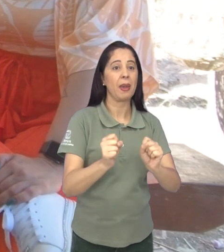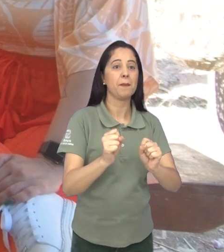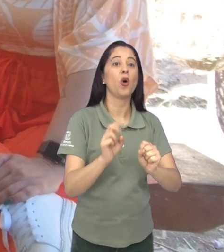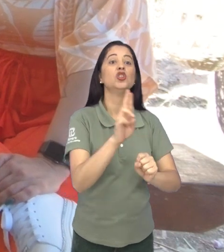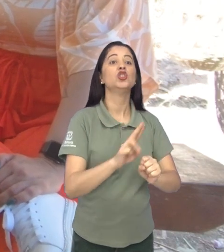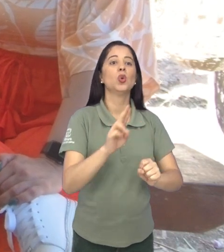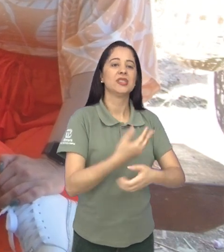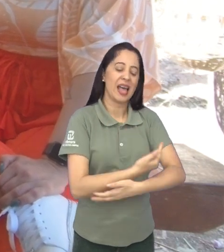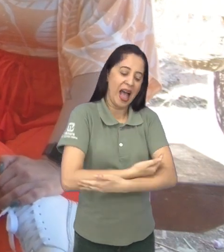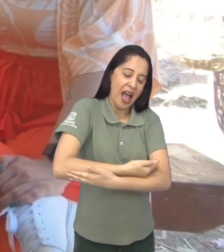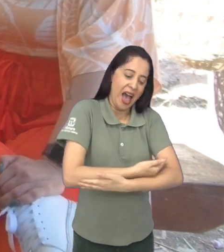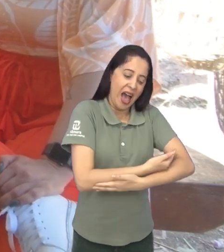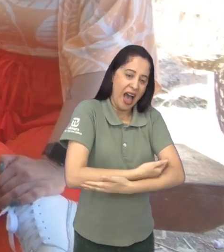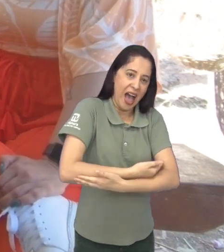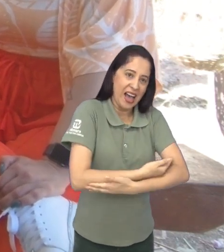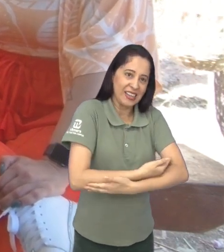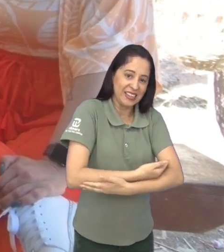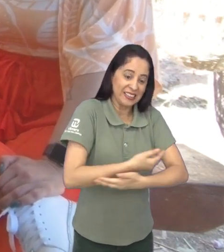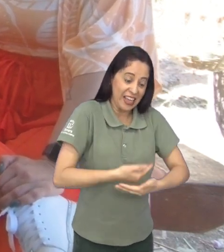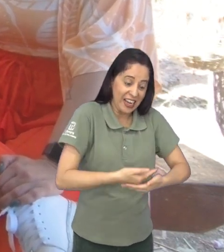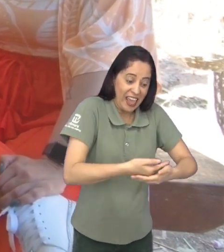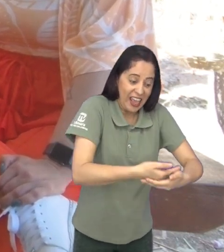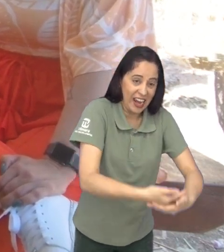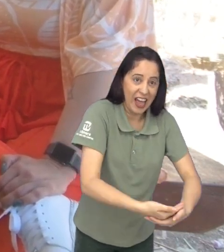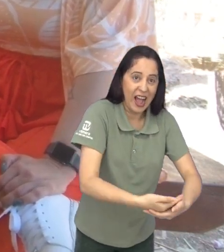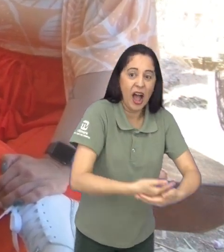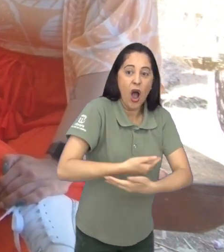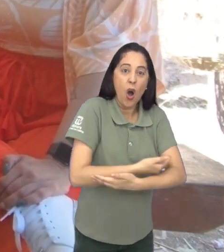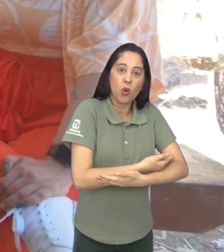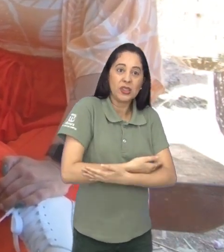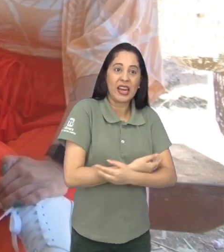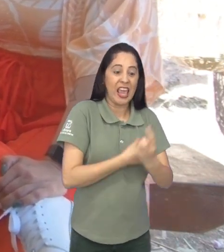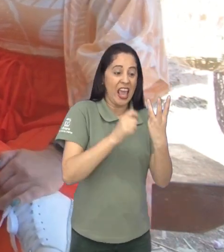o recém-nascido e fica ali até